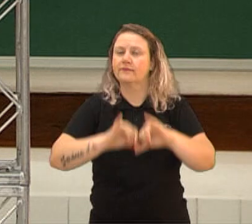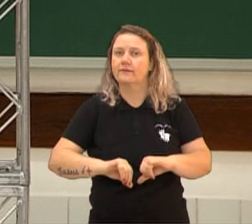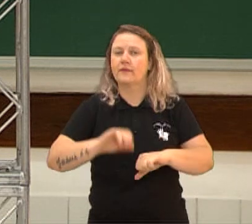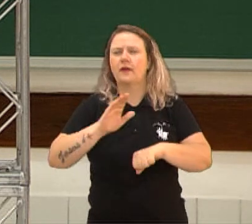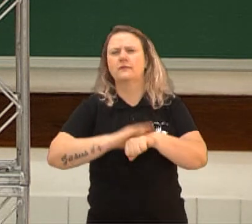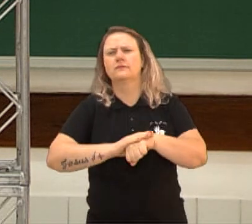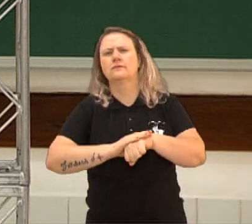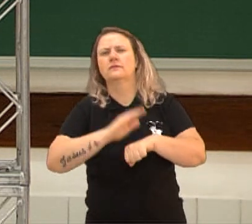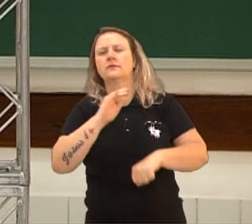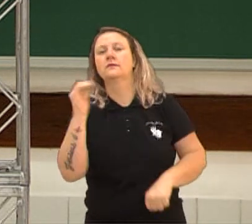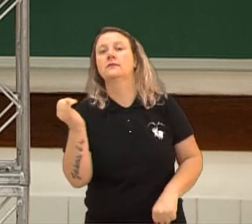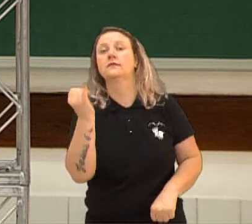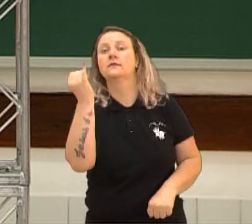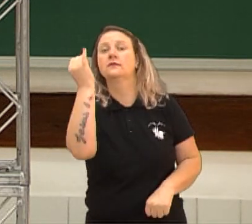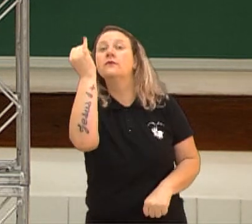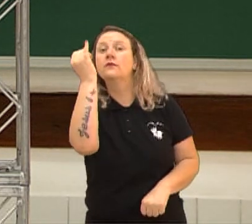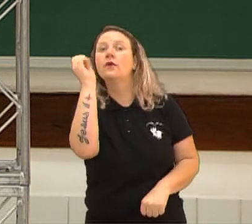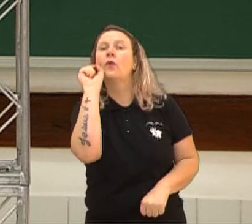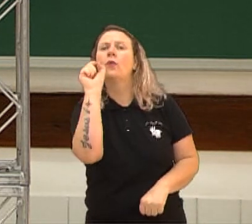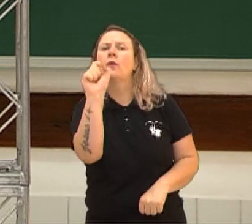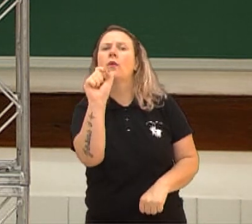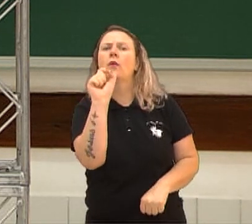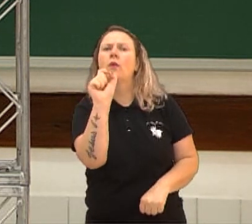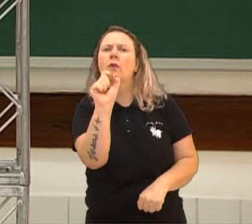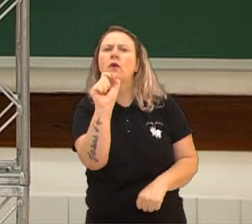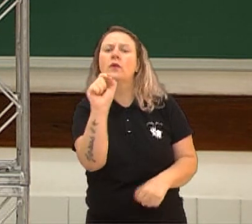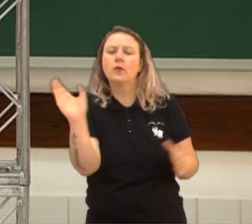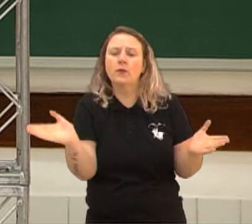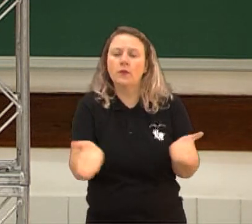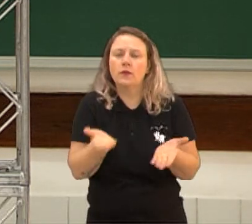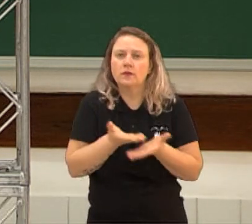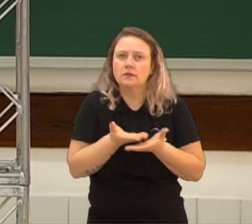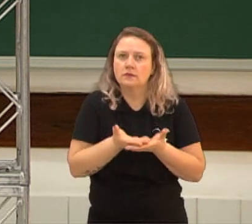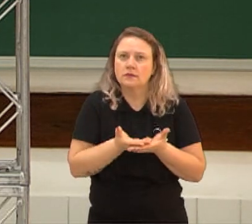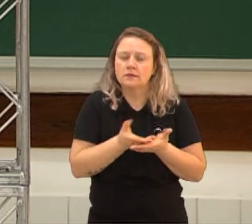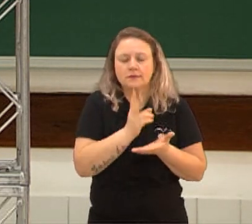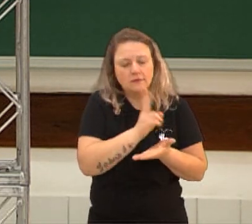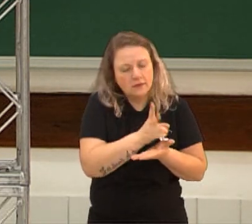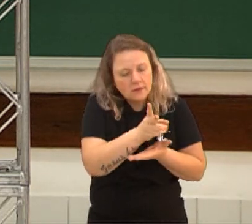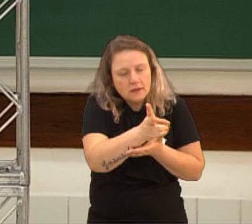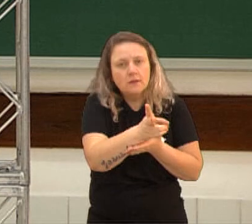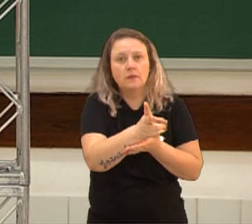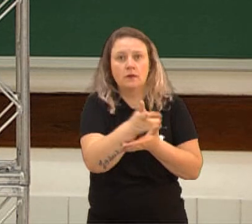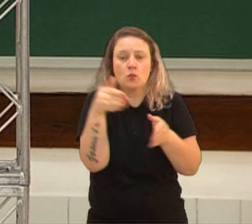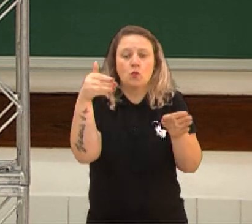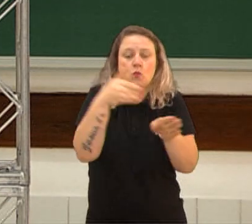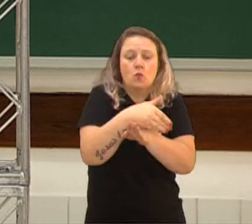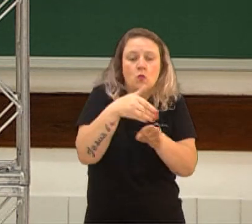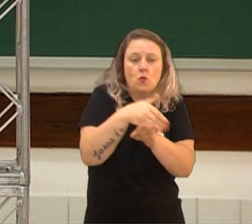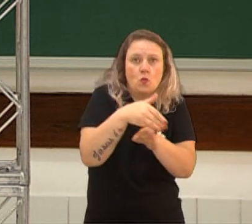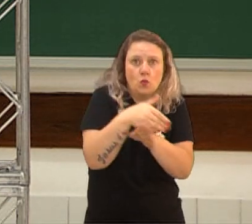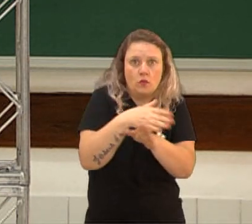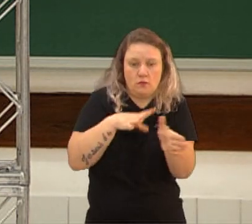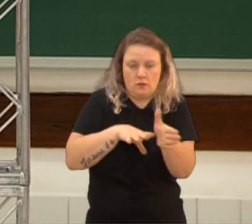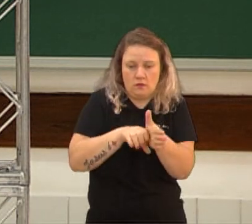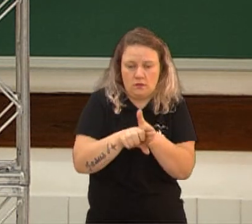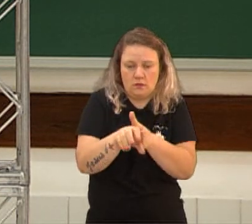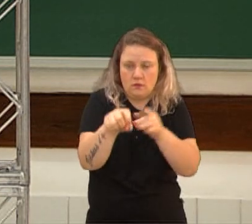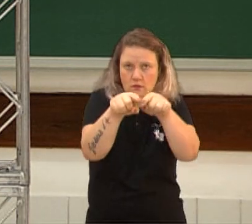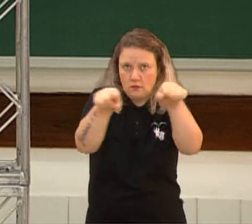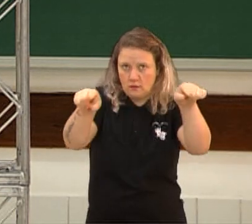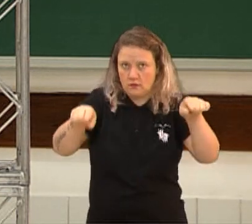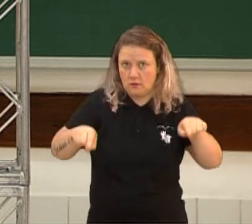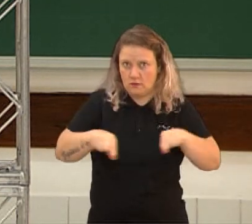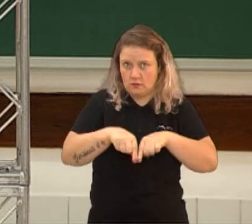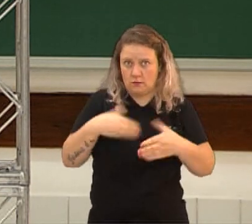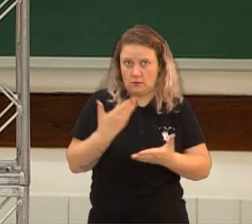mais importante da aula de hoje? Aquele lembrete de todas as aulas. Você acesse ao Classroom, acesse